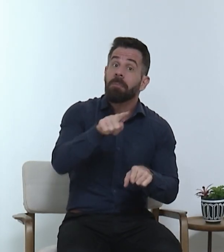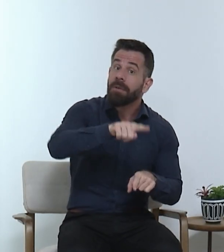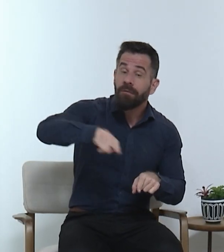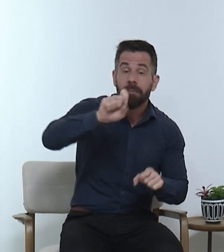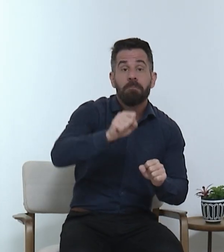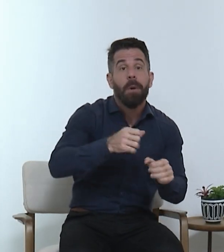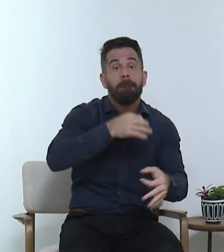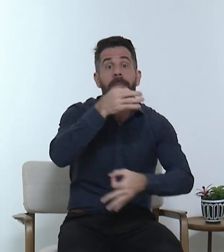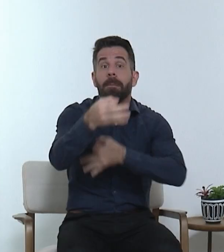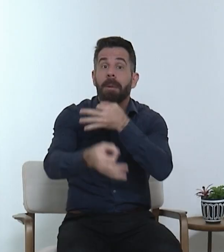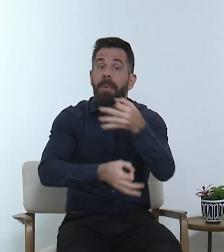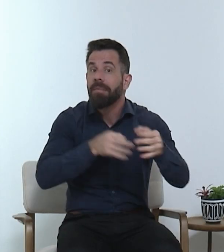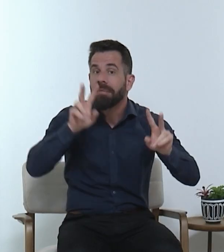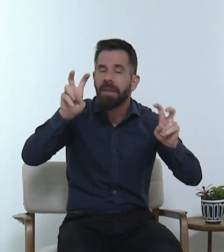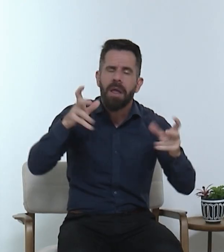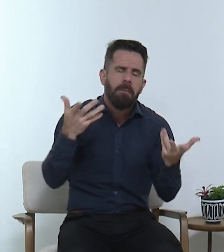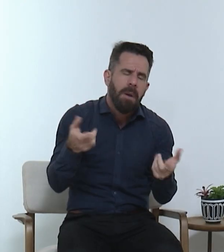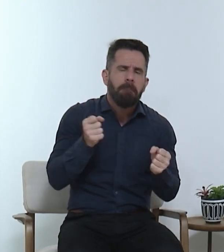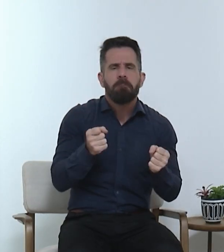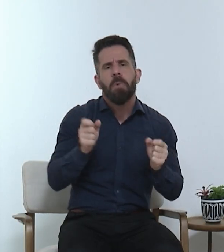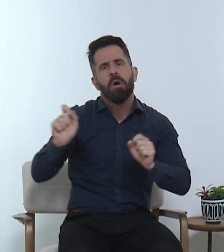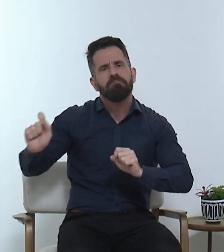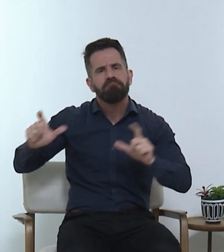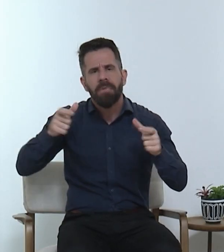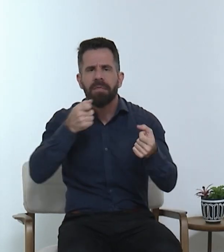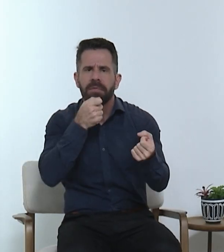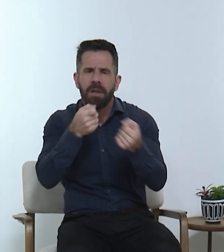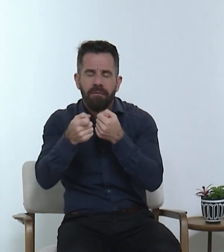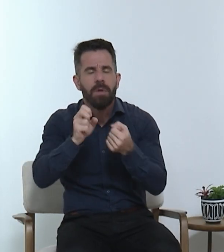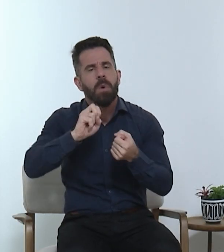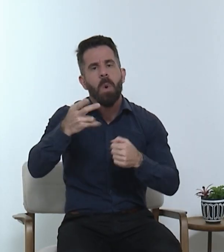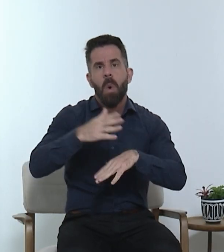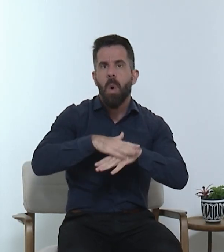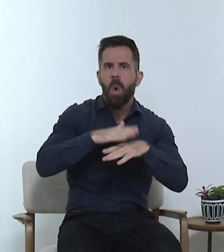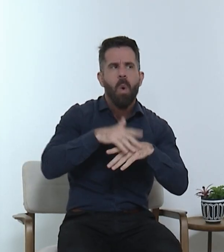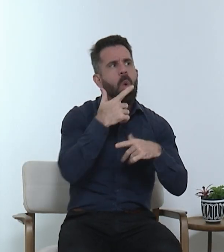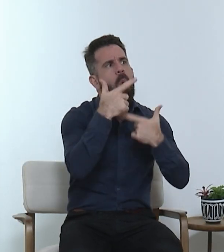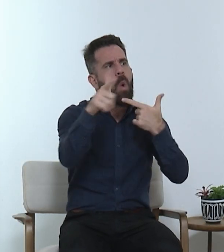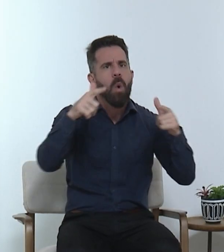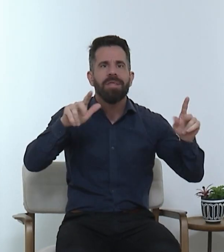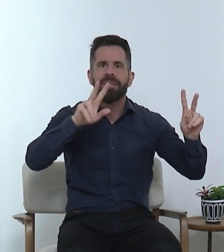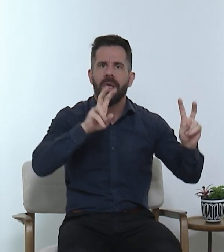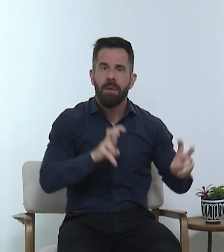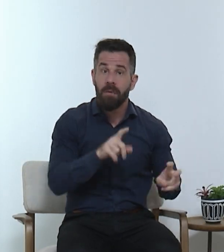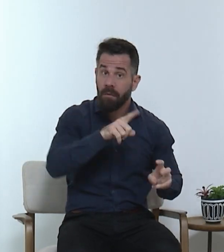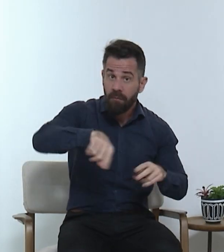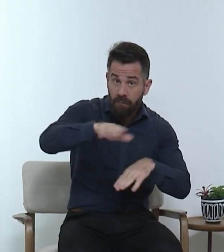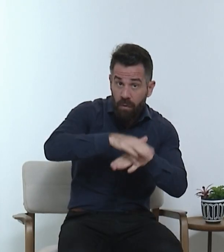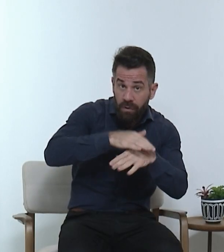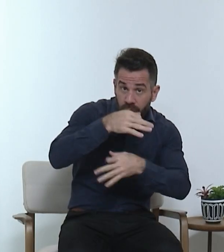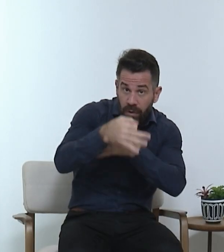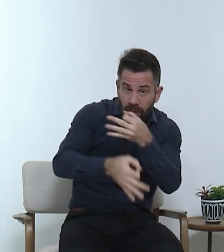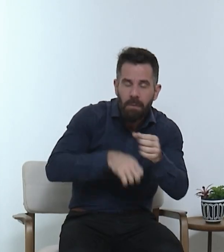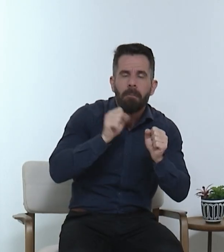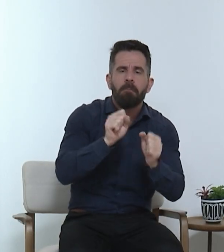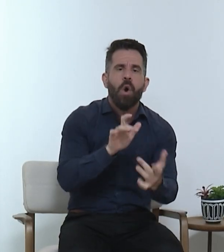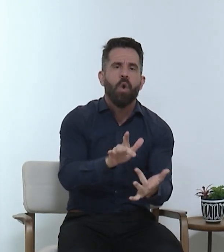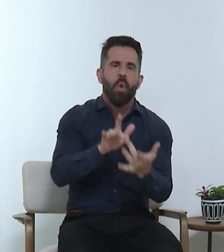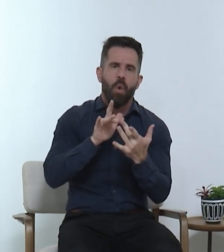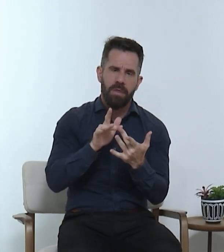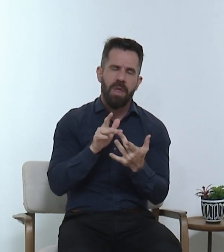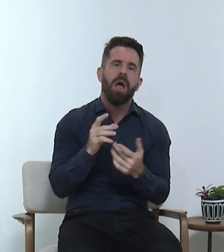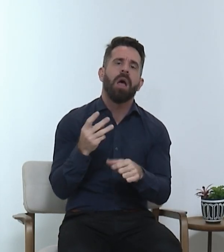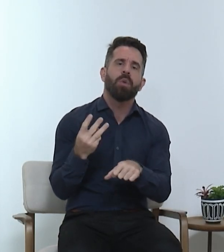de sugestão para a gente, seja na entrevista ou nas nossas matérias. Para você fazer as suas sugestões, é só entrar em contato pelo